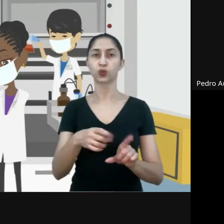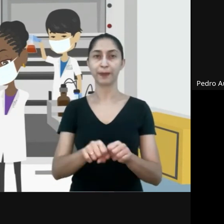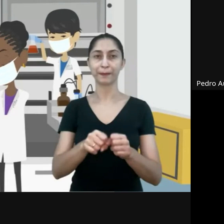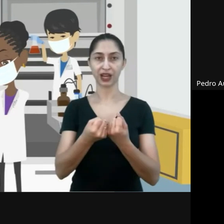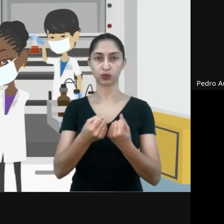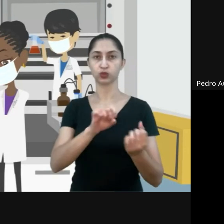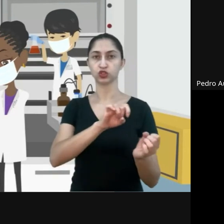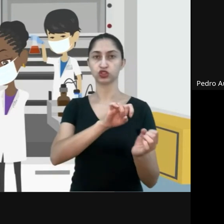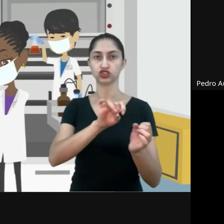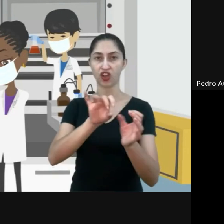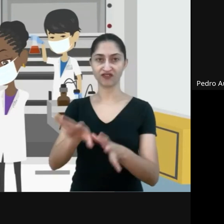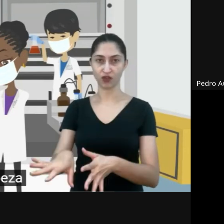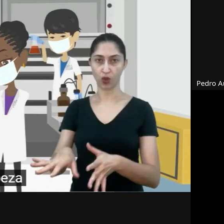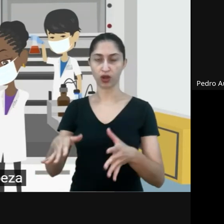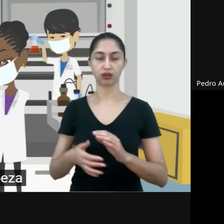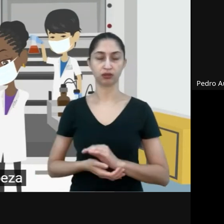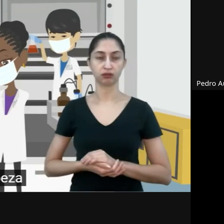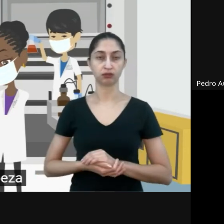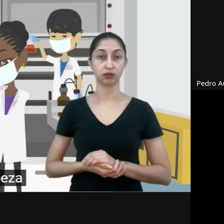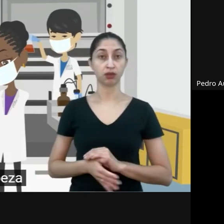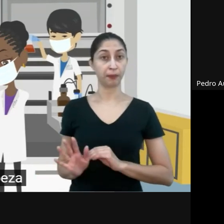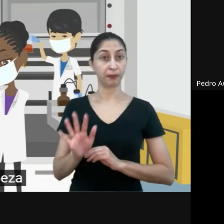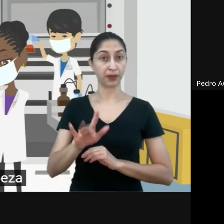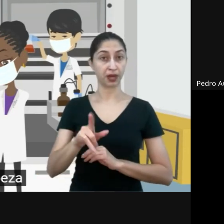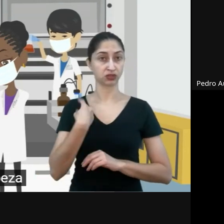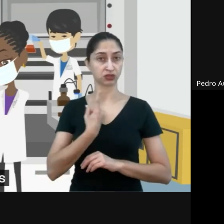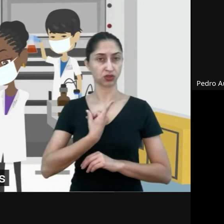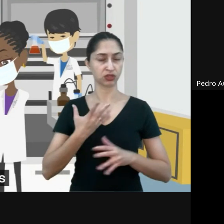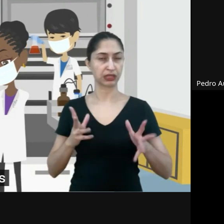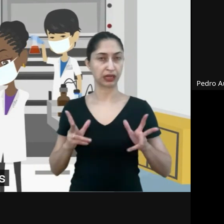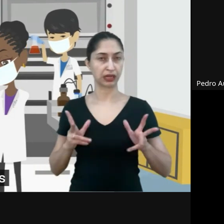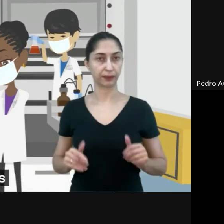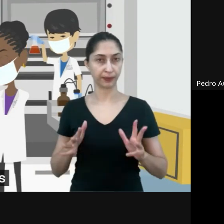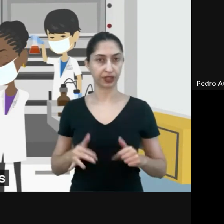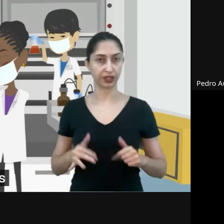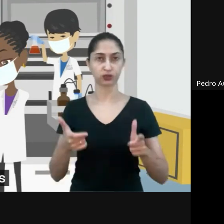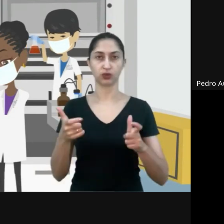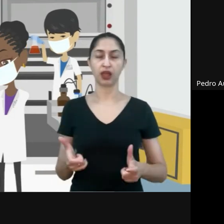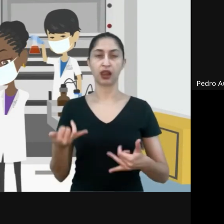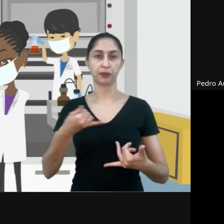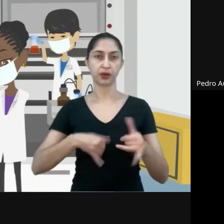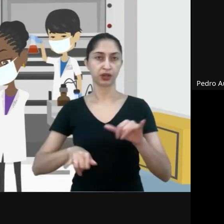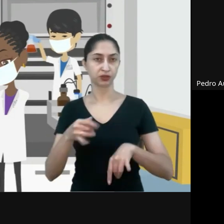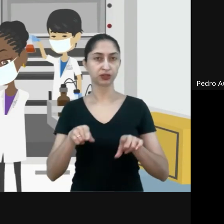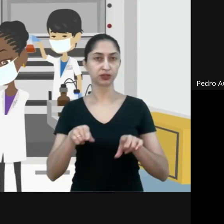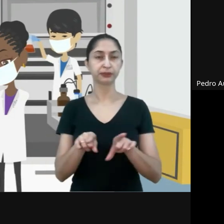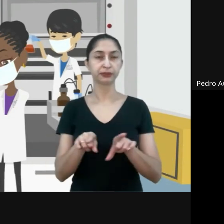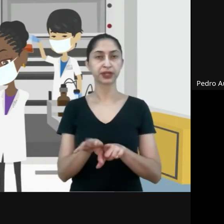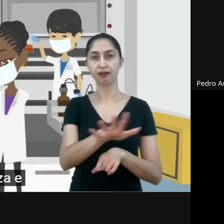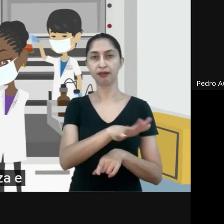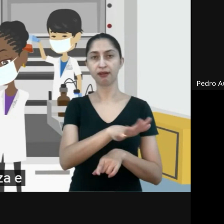descartada como lixo geral. Agora vamos falar sobre zelar pela limpeza e manutenção dos laboratórios e das áreas de